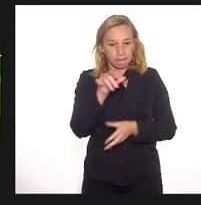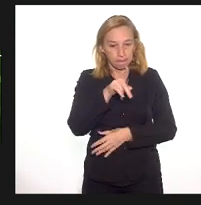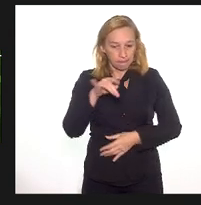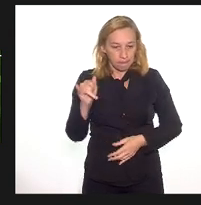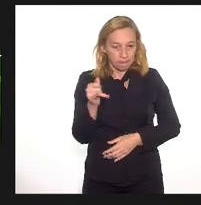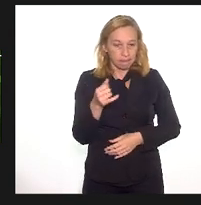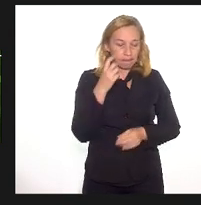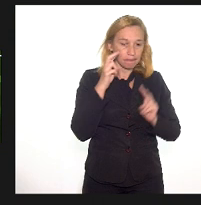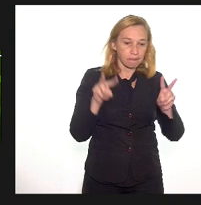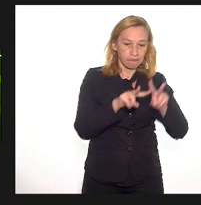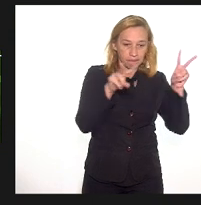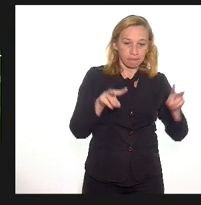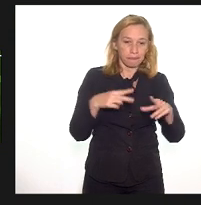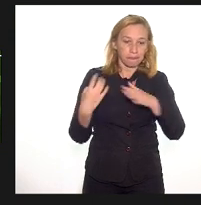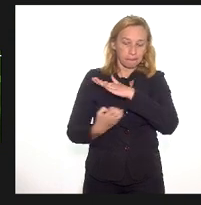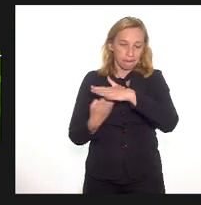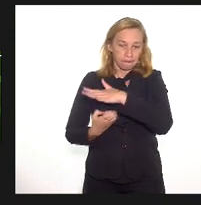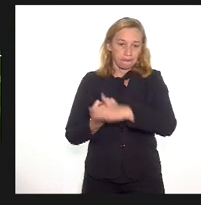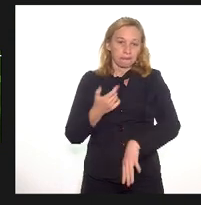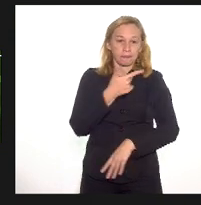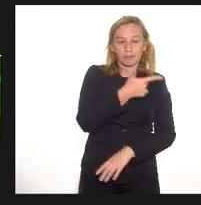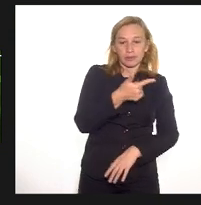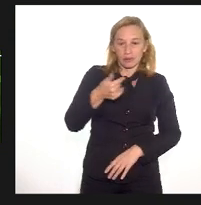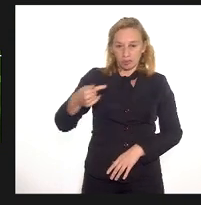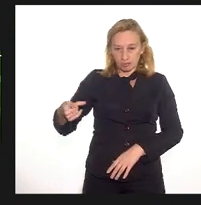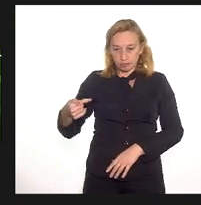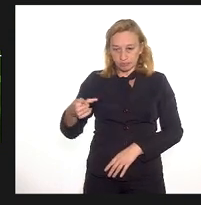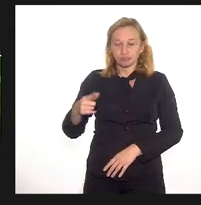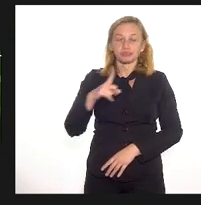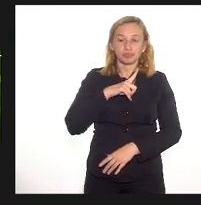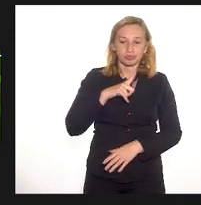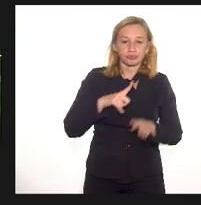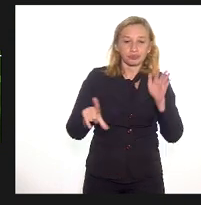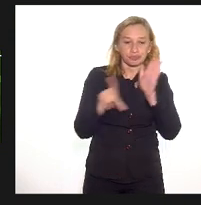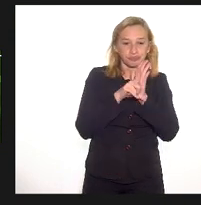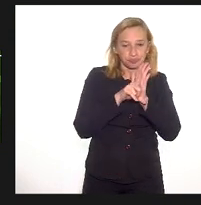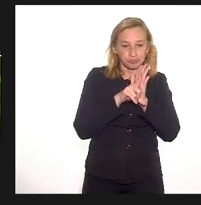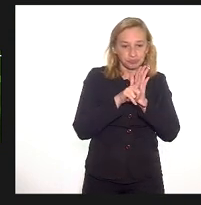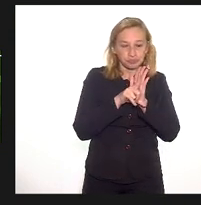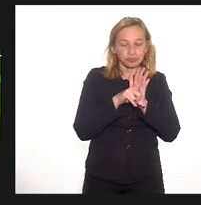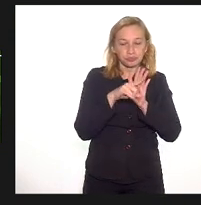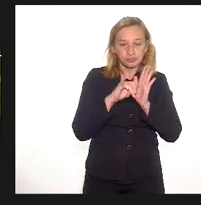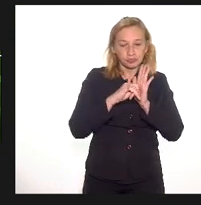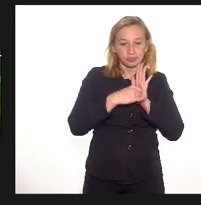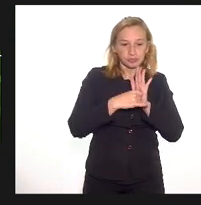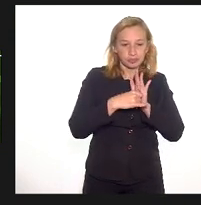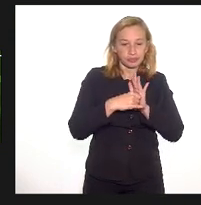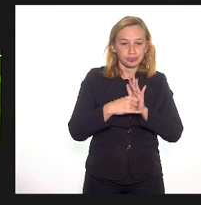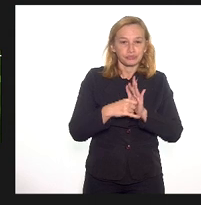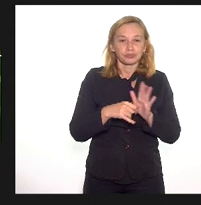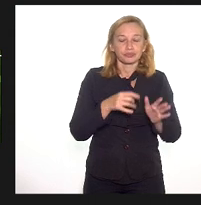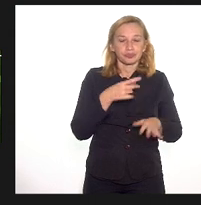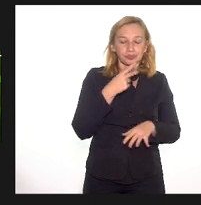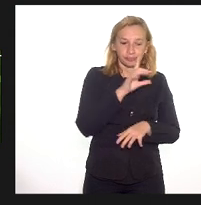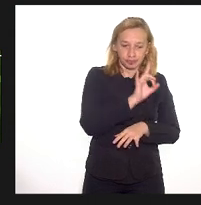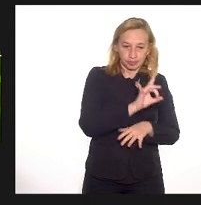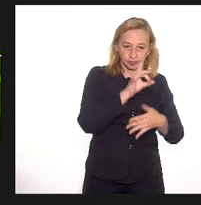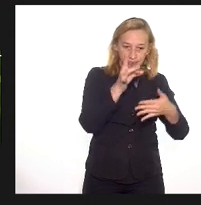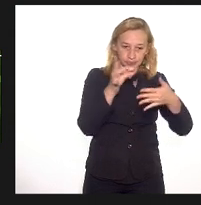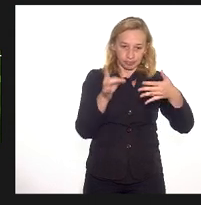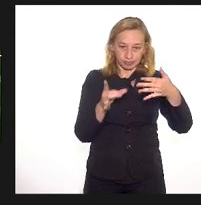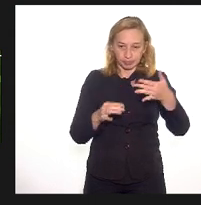da empresa. Então, lá em 2007, nós tivemos a lei publicada que definiu caber à Secretaria de